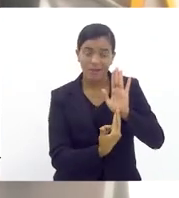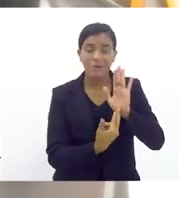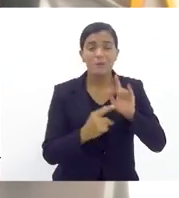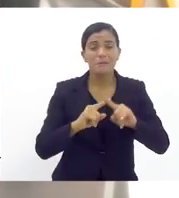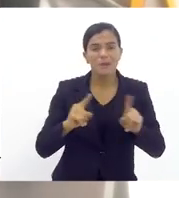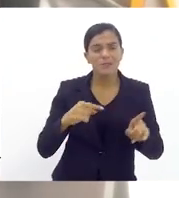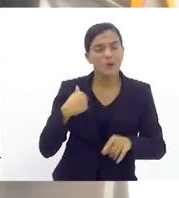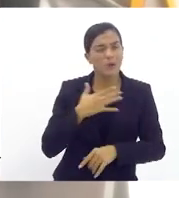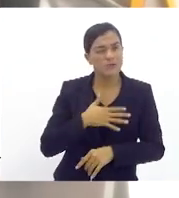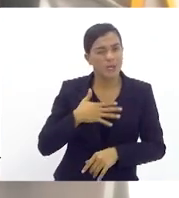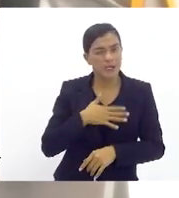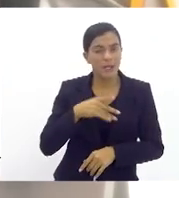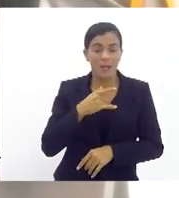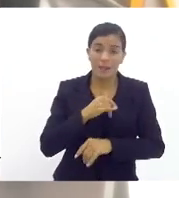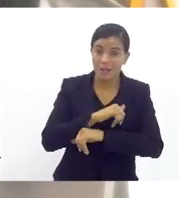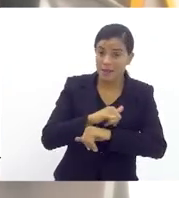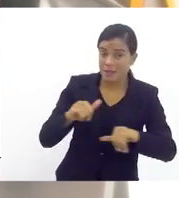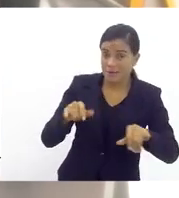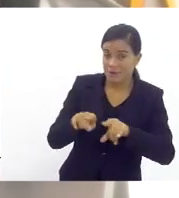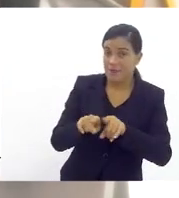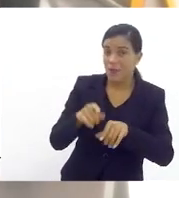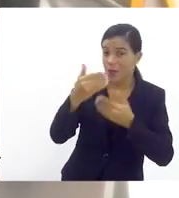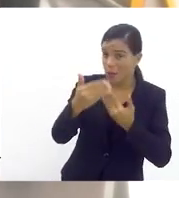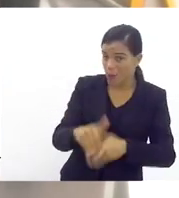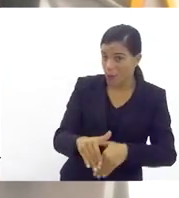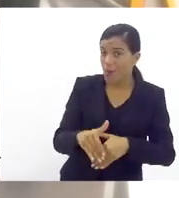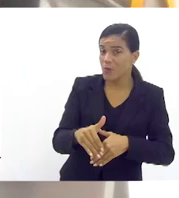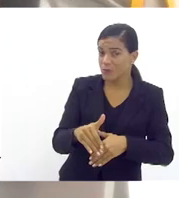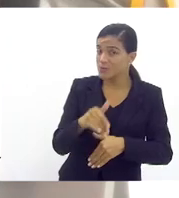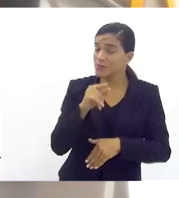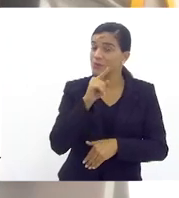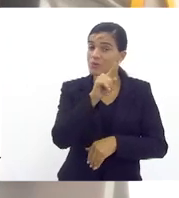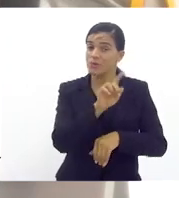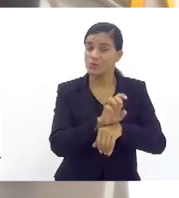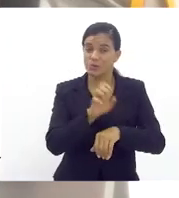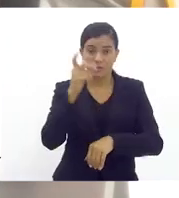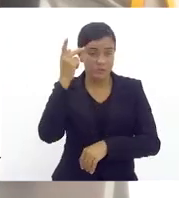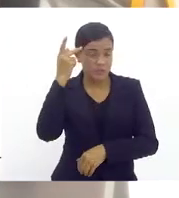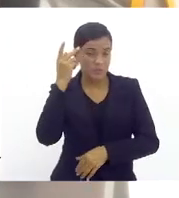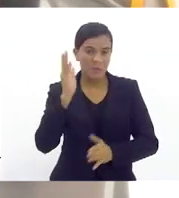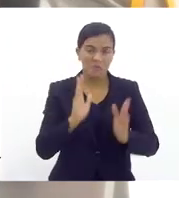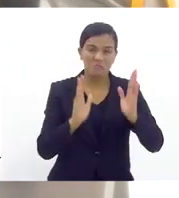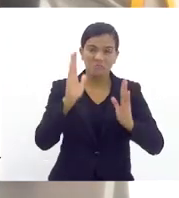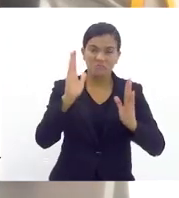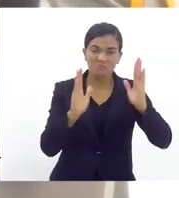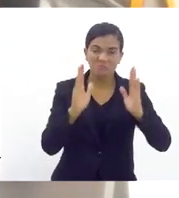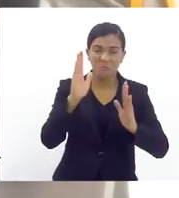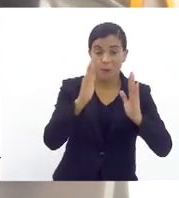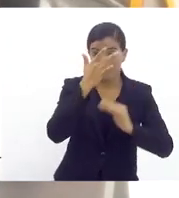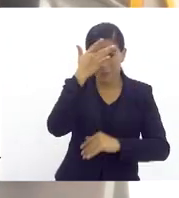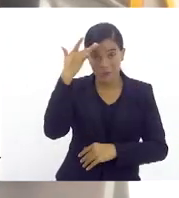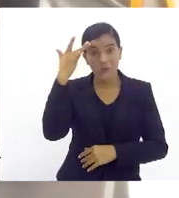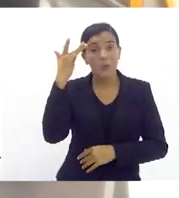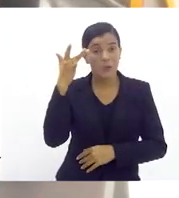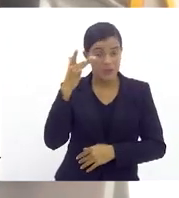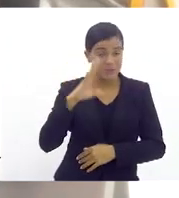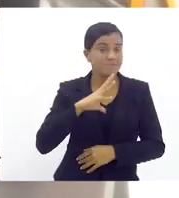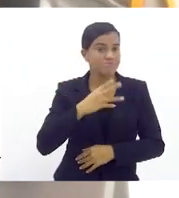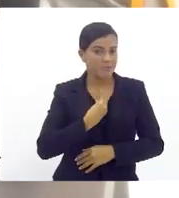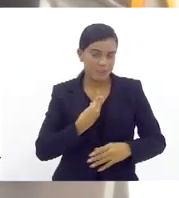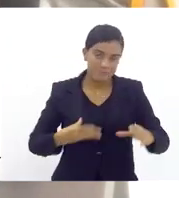Mas gostaria de lembrar que já tem um concurso em andamento em São Paulo com a previsão para pessoas trans, e